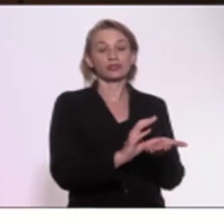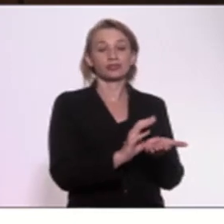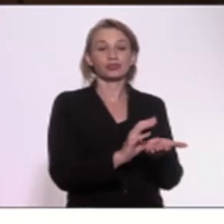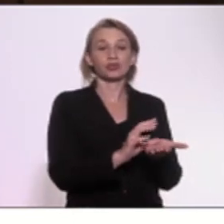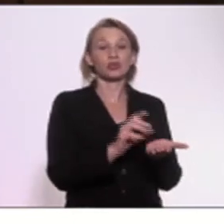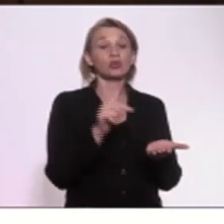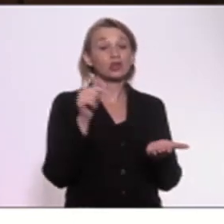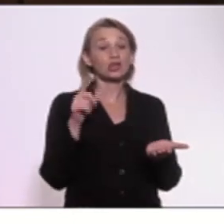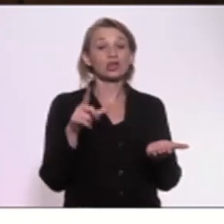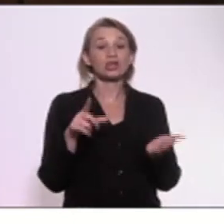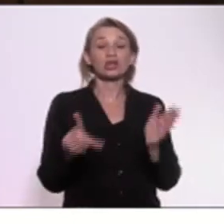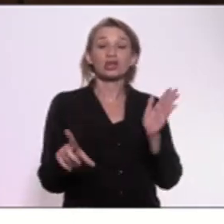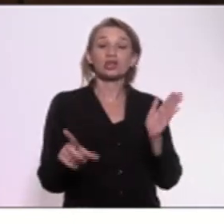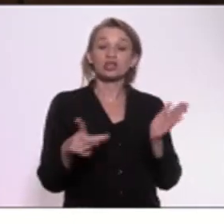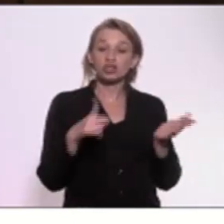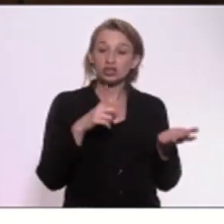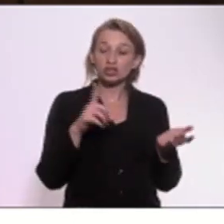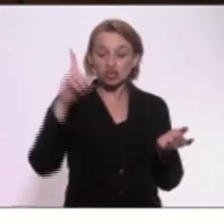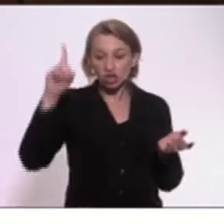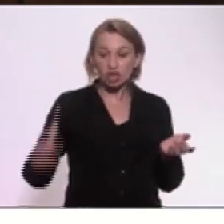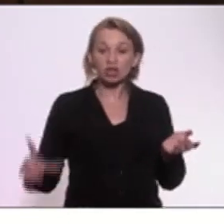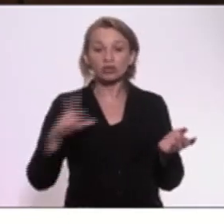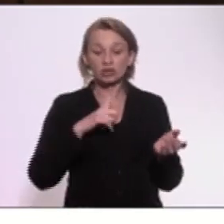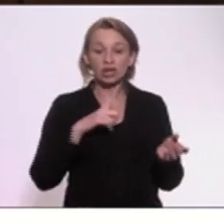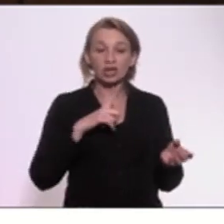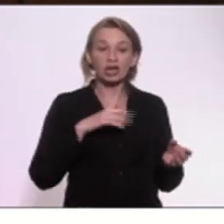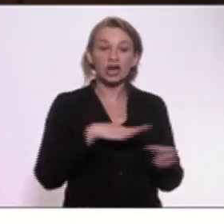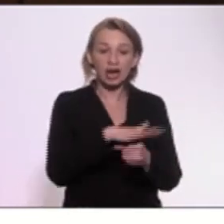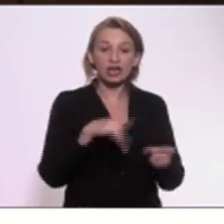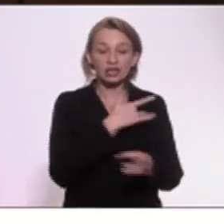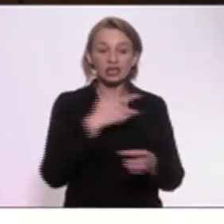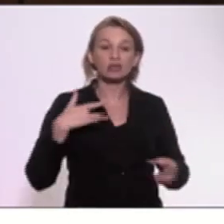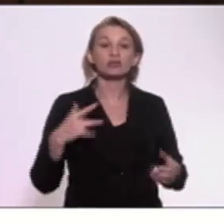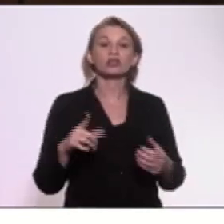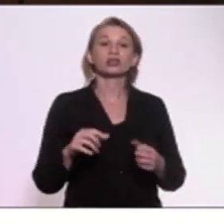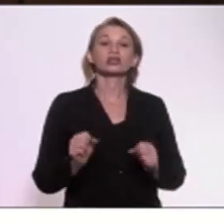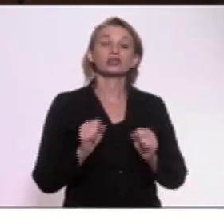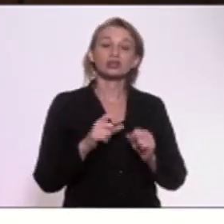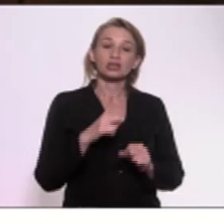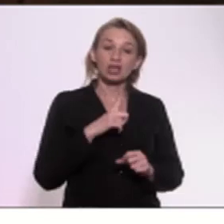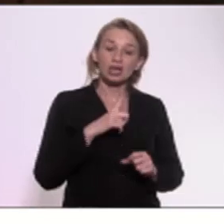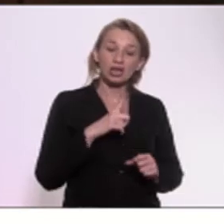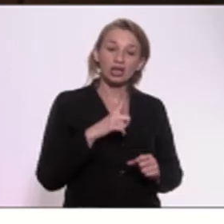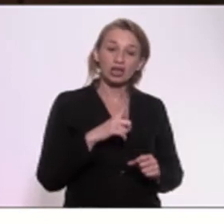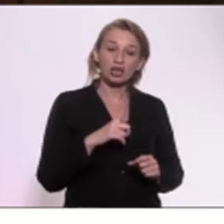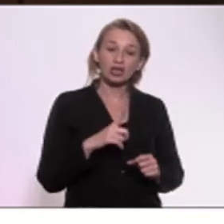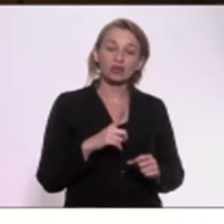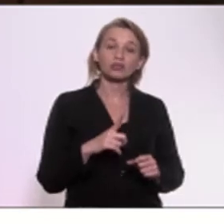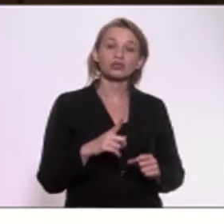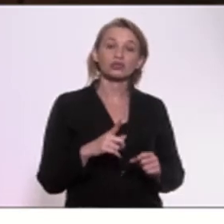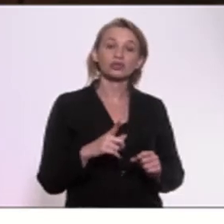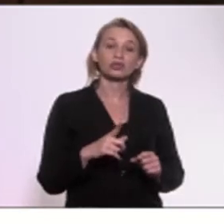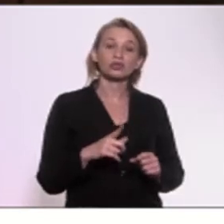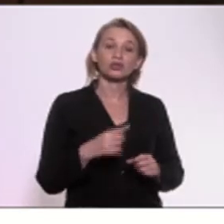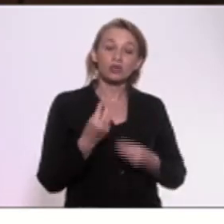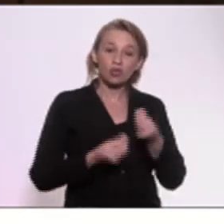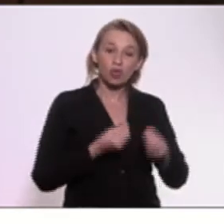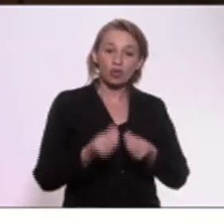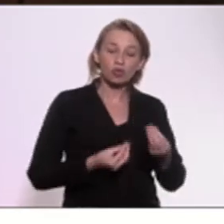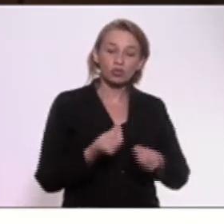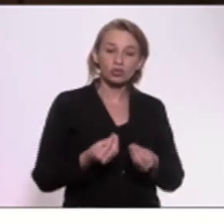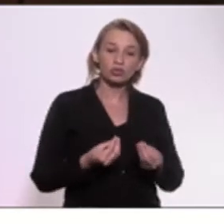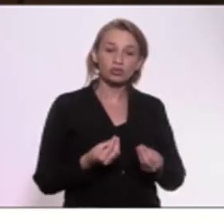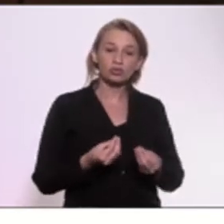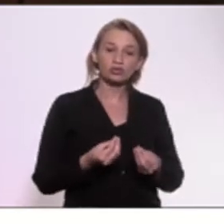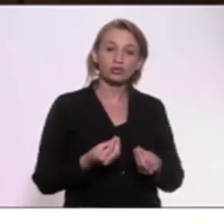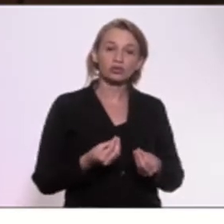estabelecido na área da saúde, a gente tem condições plenas de garantir o cumprimento do PCCS sem,